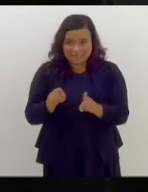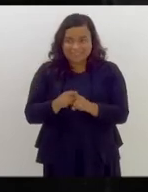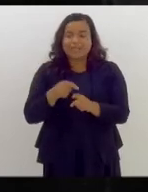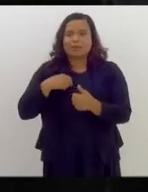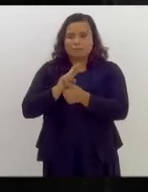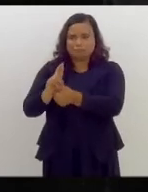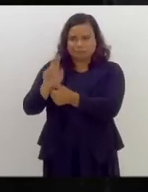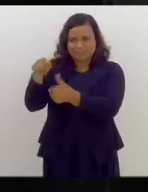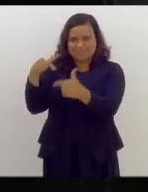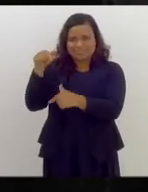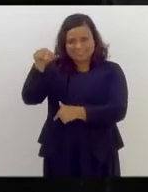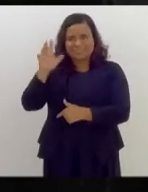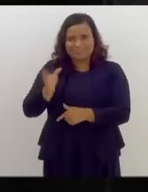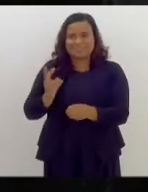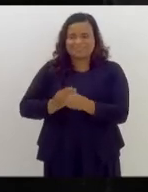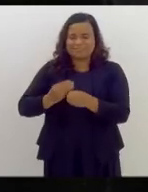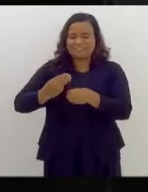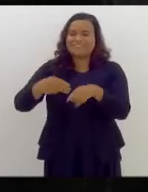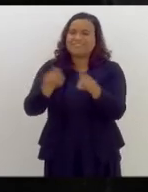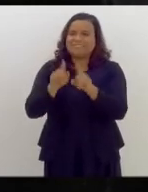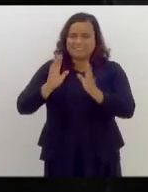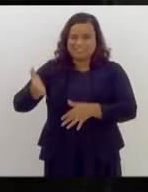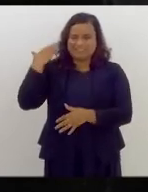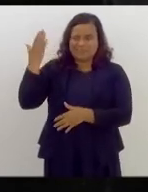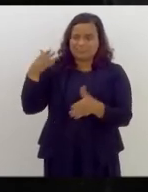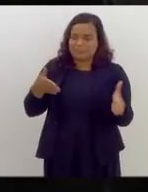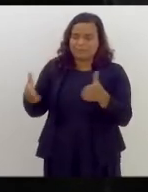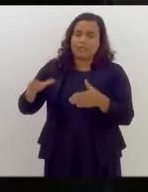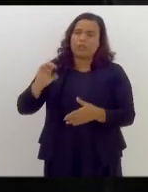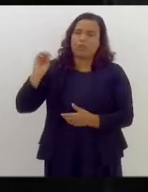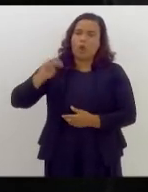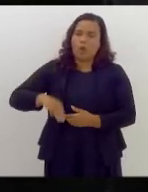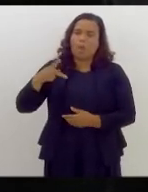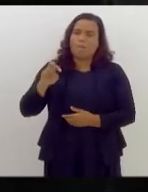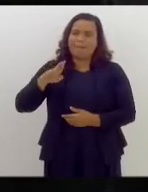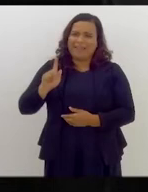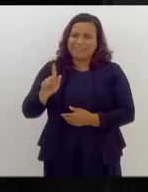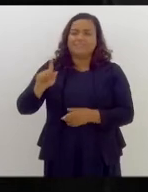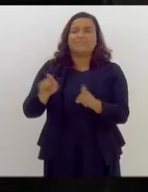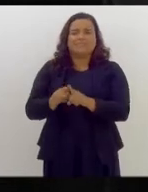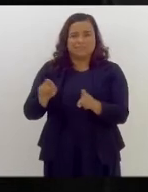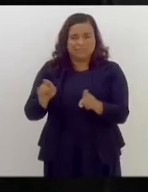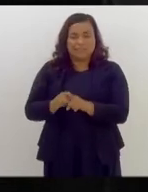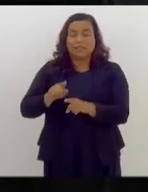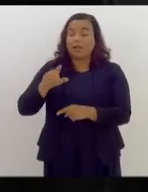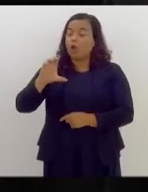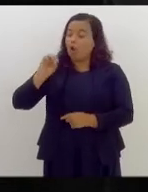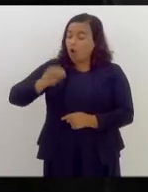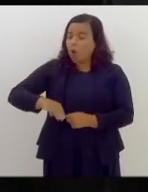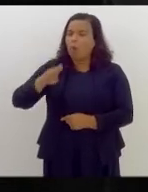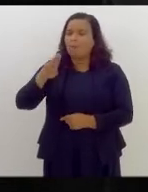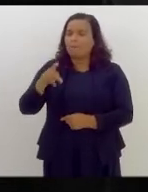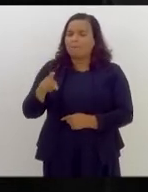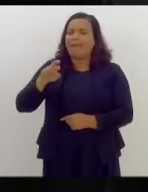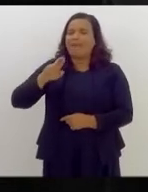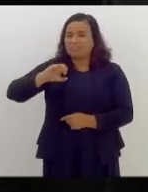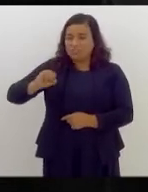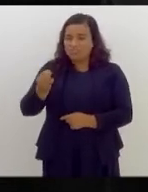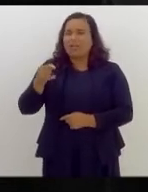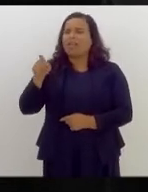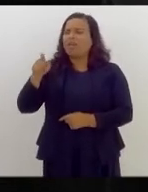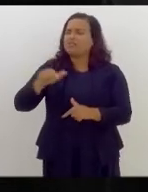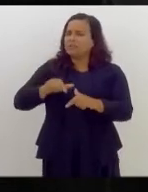procurador lá naquele município, na época do Comperge. Foi um trabalho árduo, trabalho que me